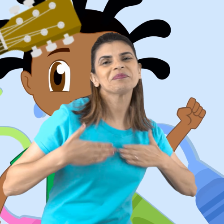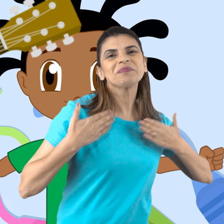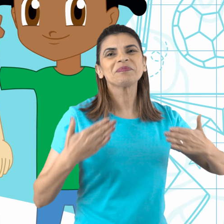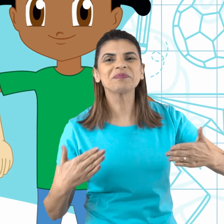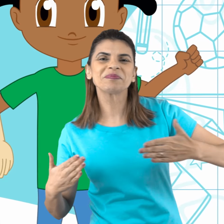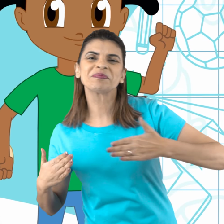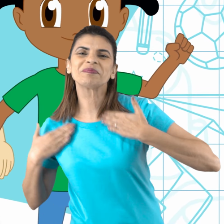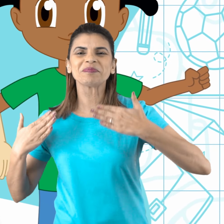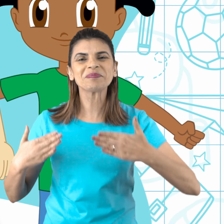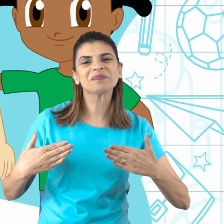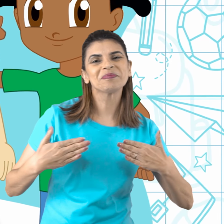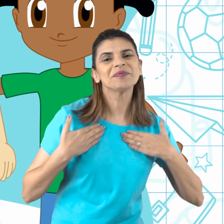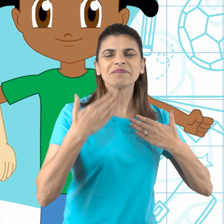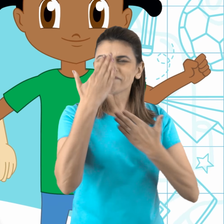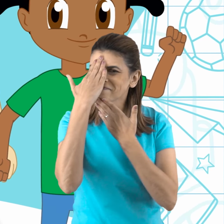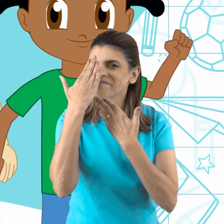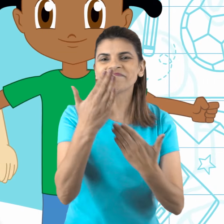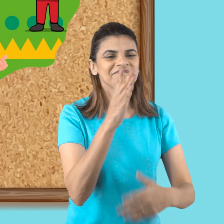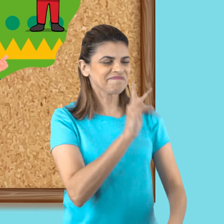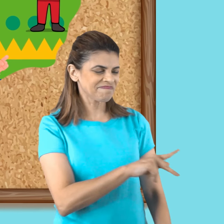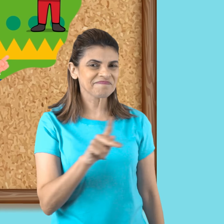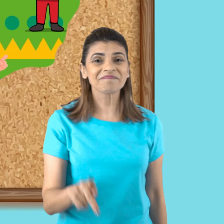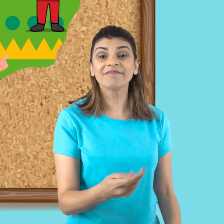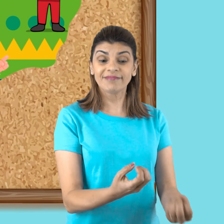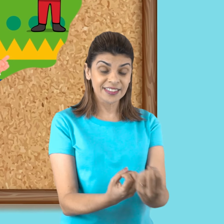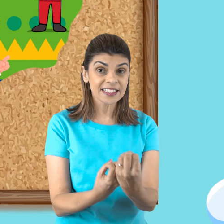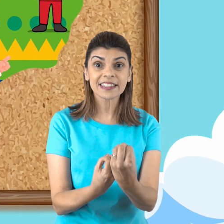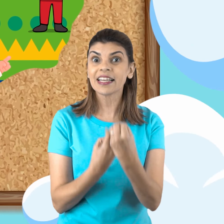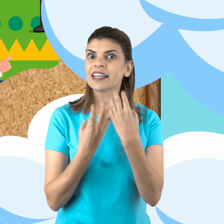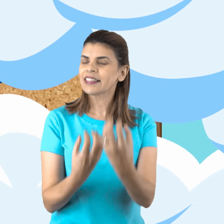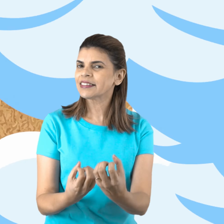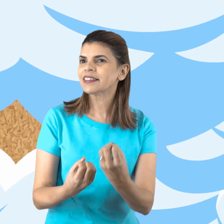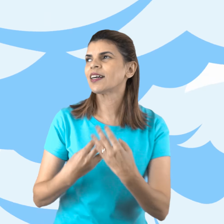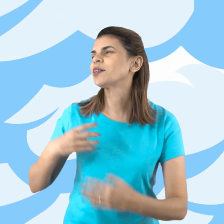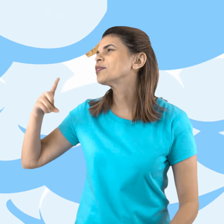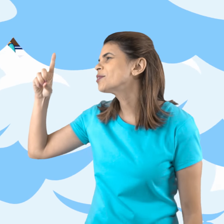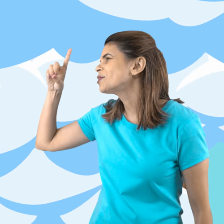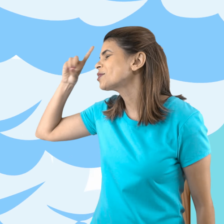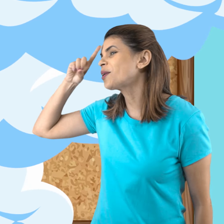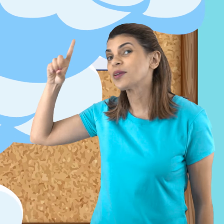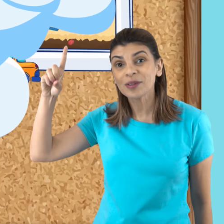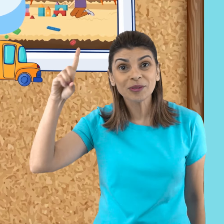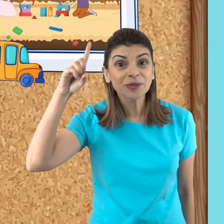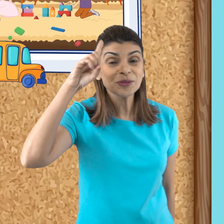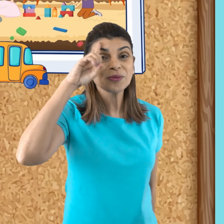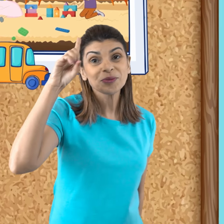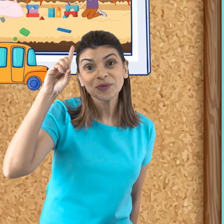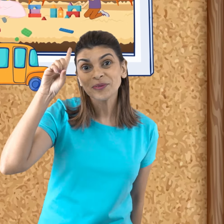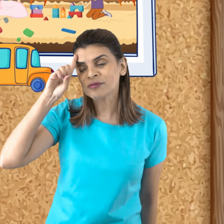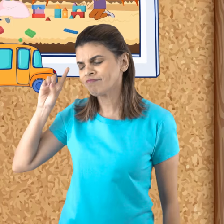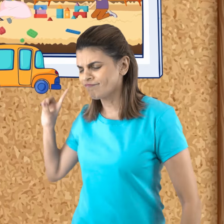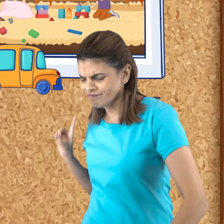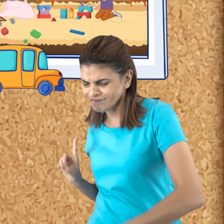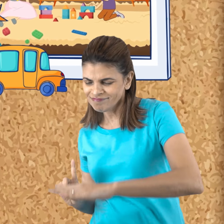alegria eu amo a minha professora que me ensina a lição de todo dia